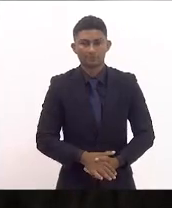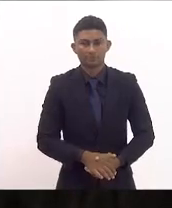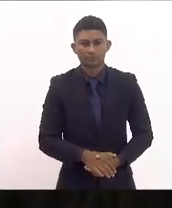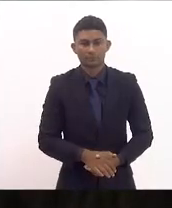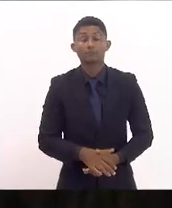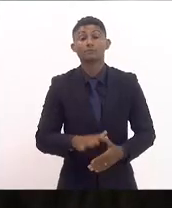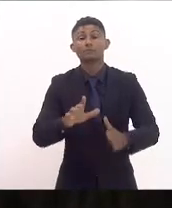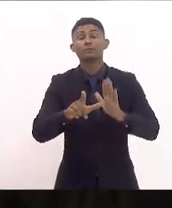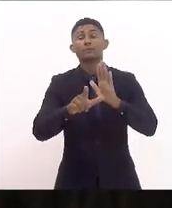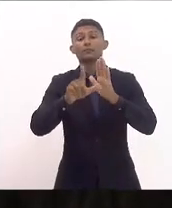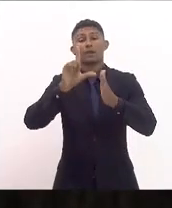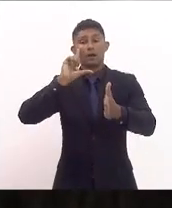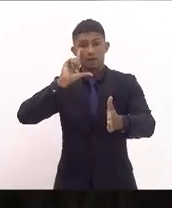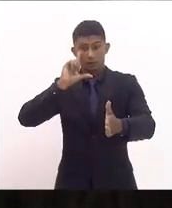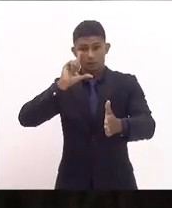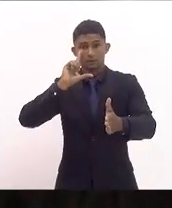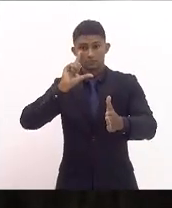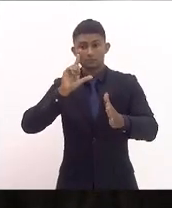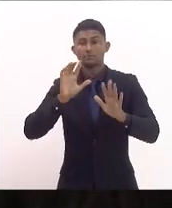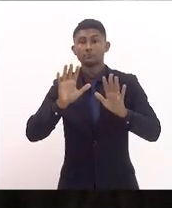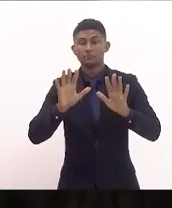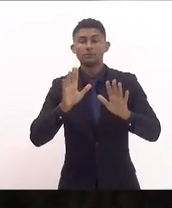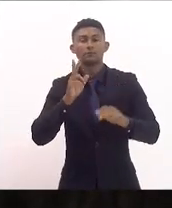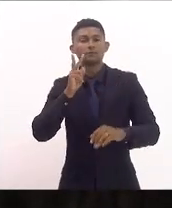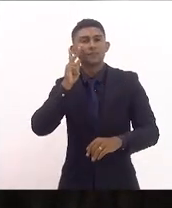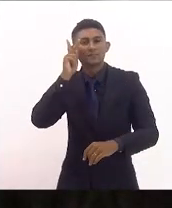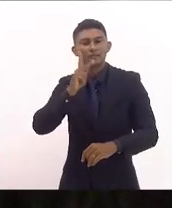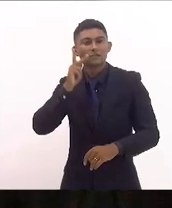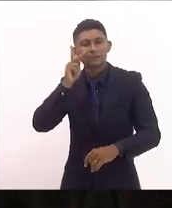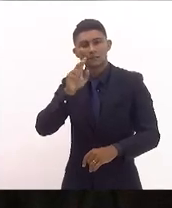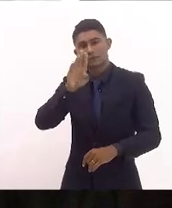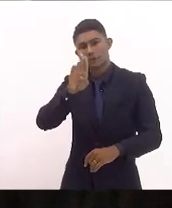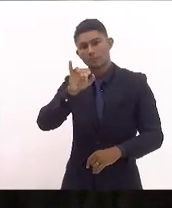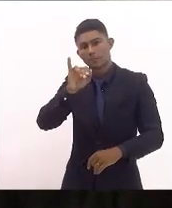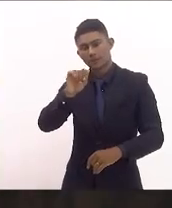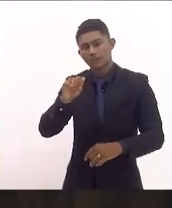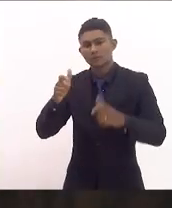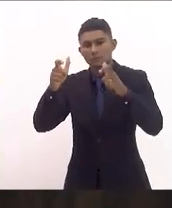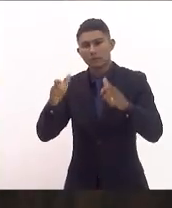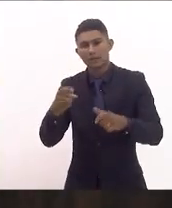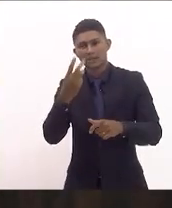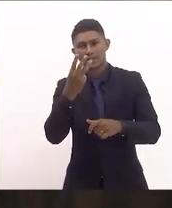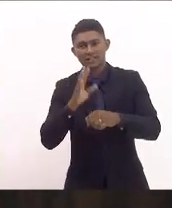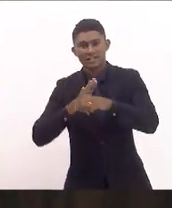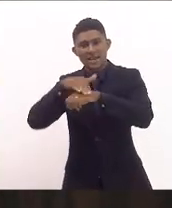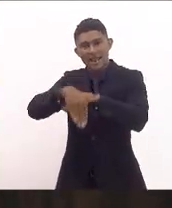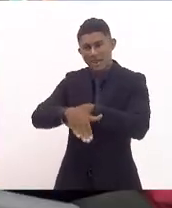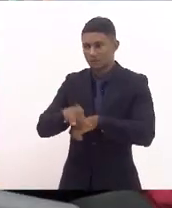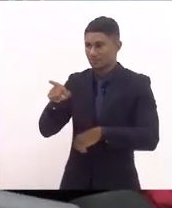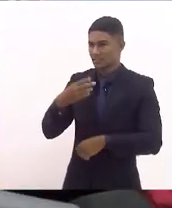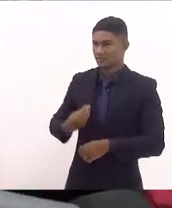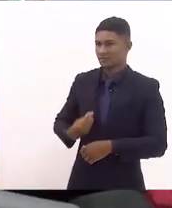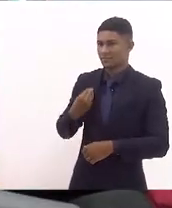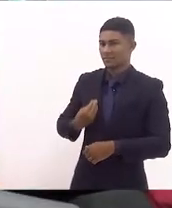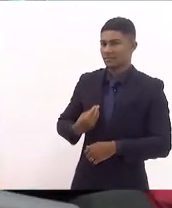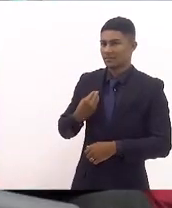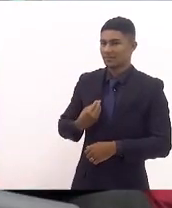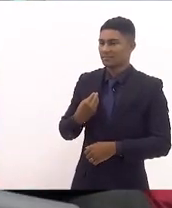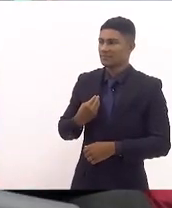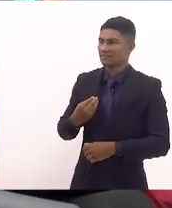e antes porém Deputado Luiz a vereadora Bia de 3 dias está presente estava aqui acabou o que